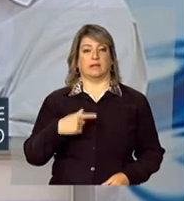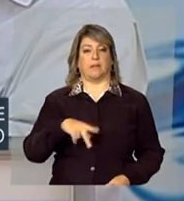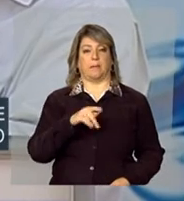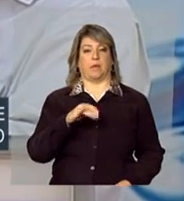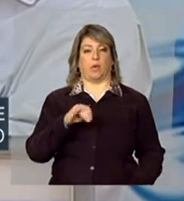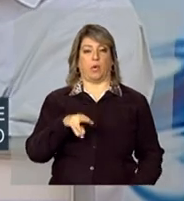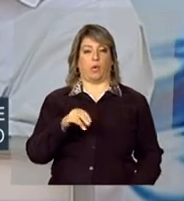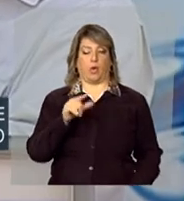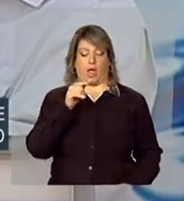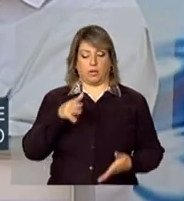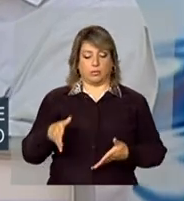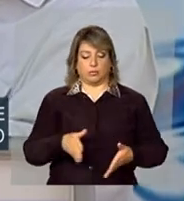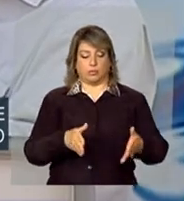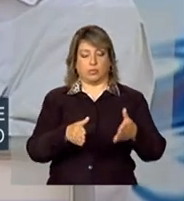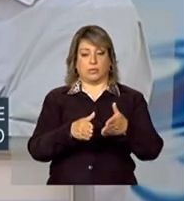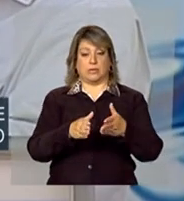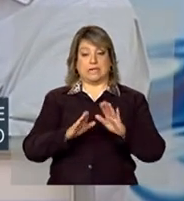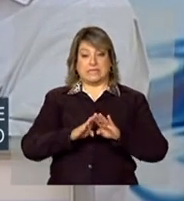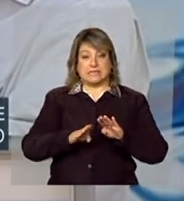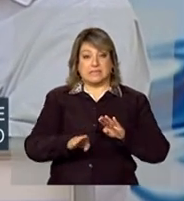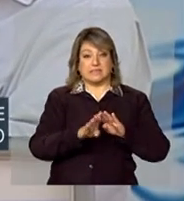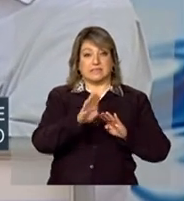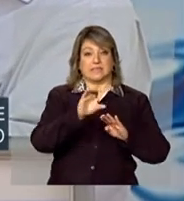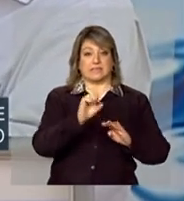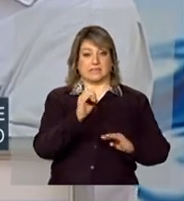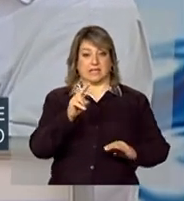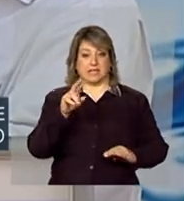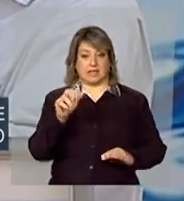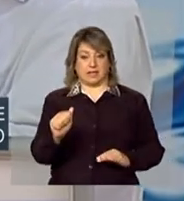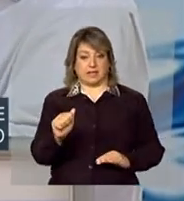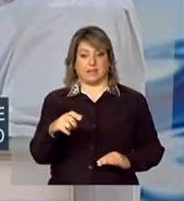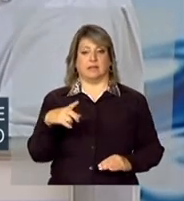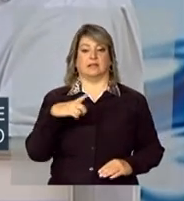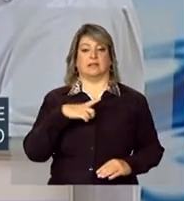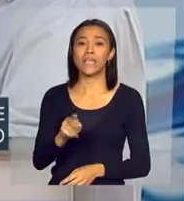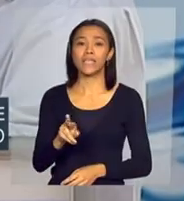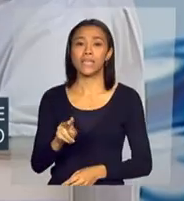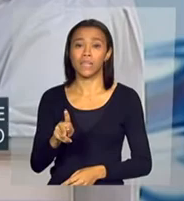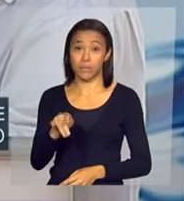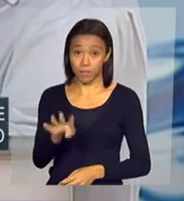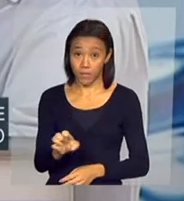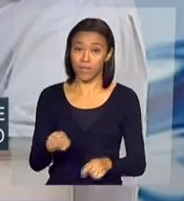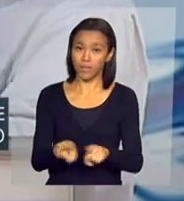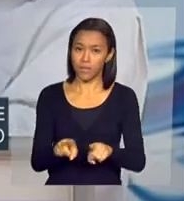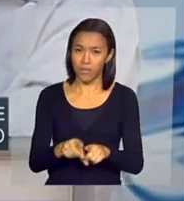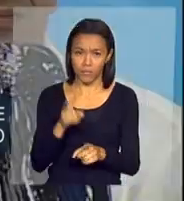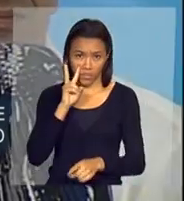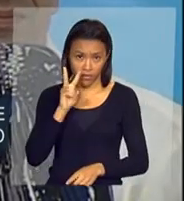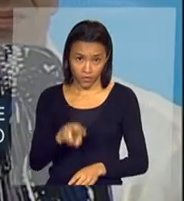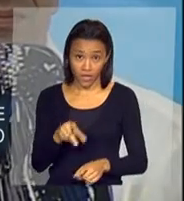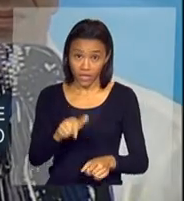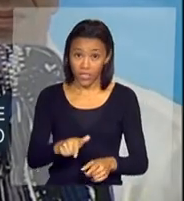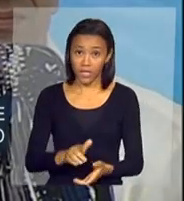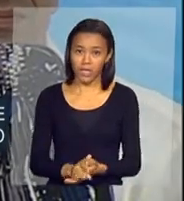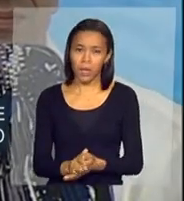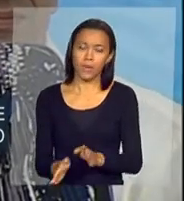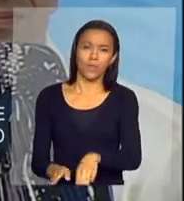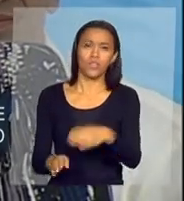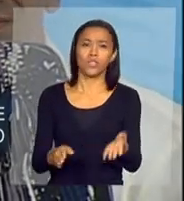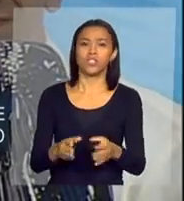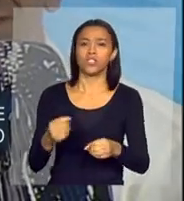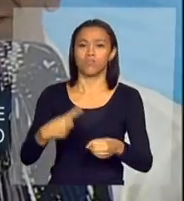Nono, no pé da Serra do Araripe, e o rio dos Porcos, que vai aqui das bandas de São